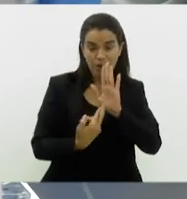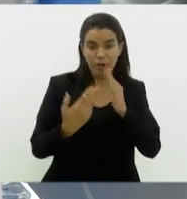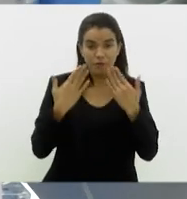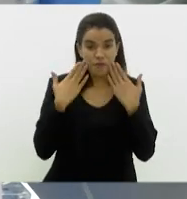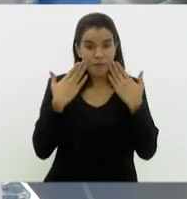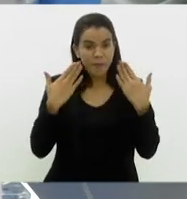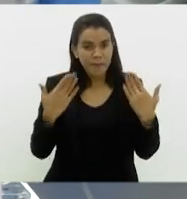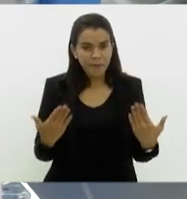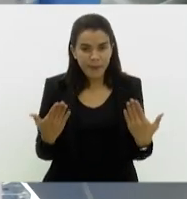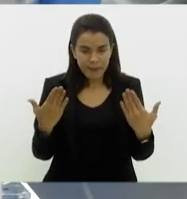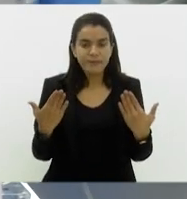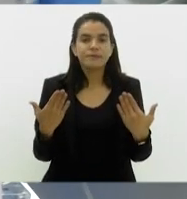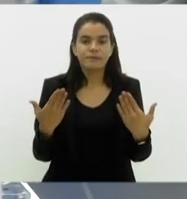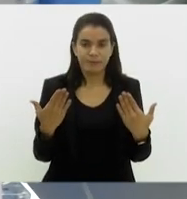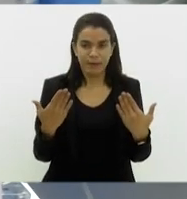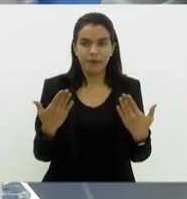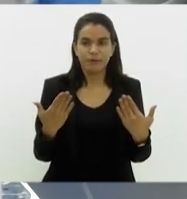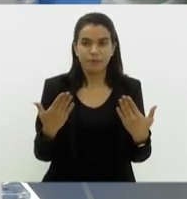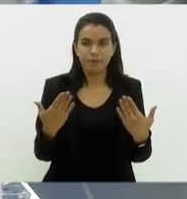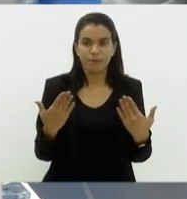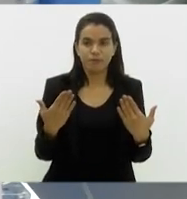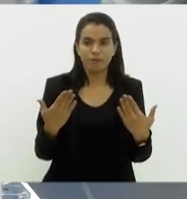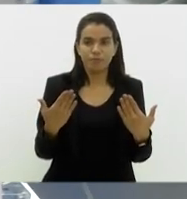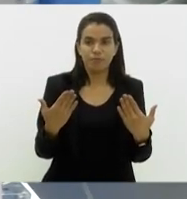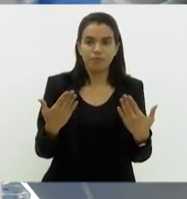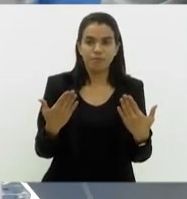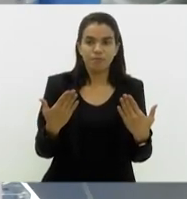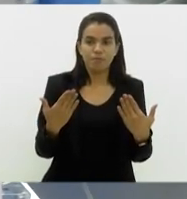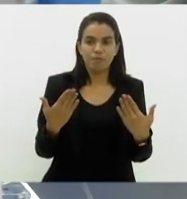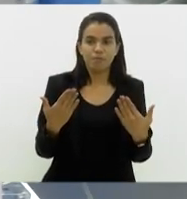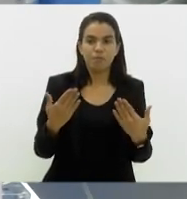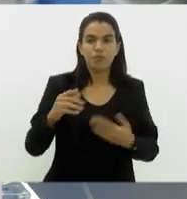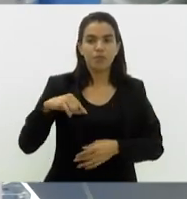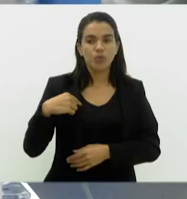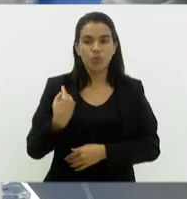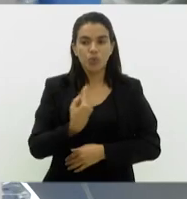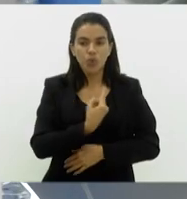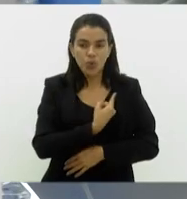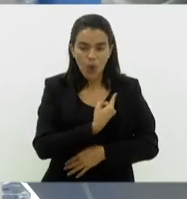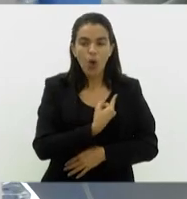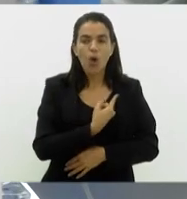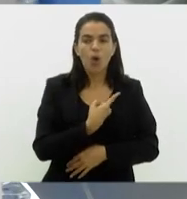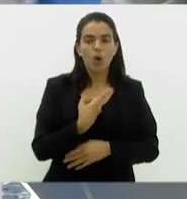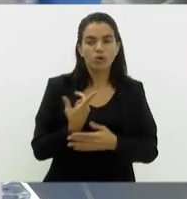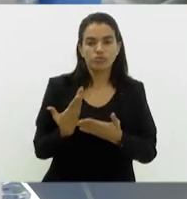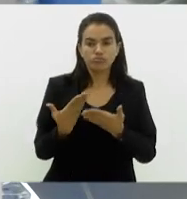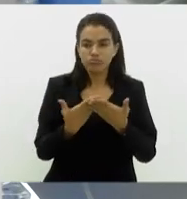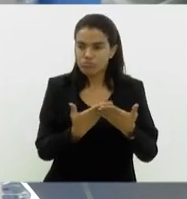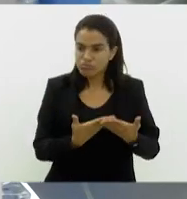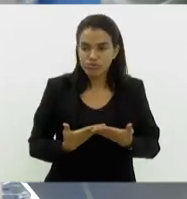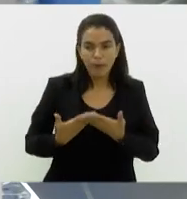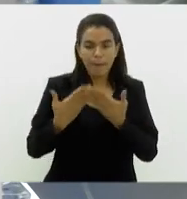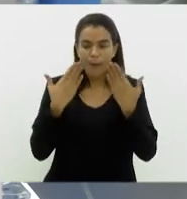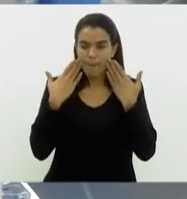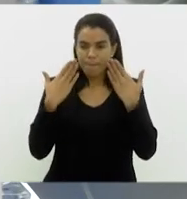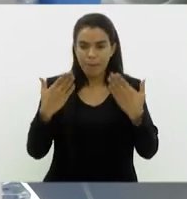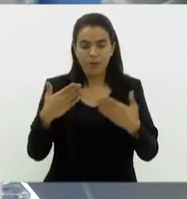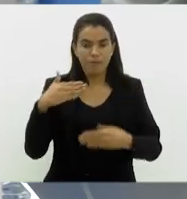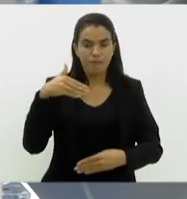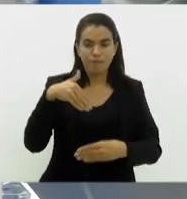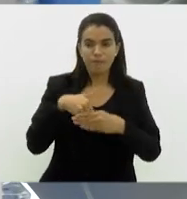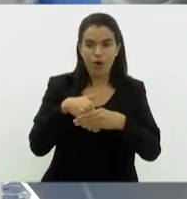apresentado e sobre o qual nós nos debruçamos para apresentar o voto